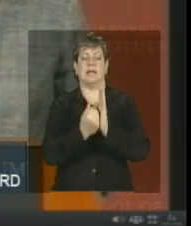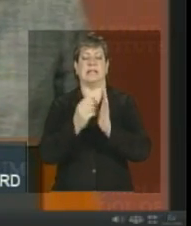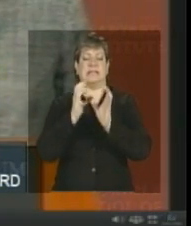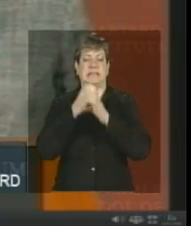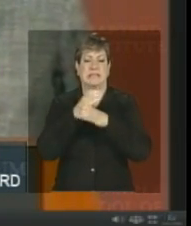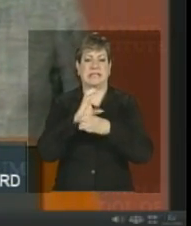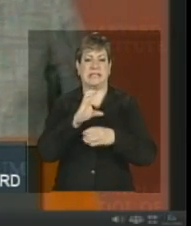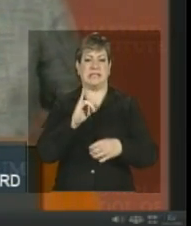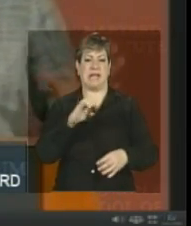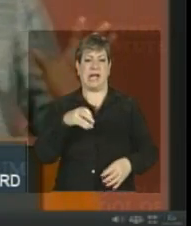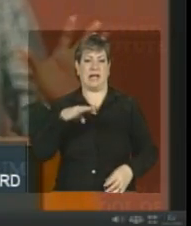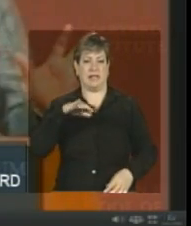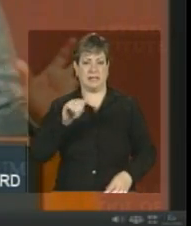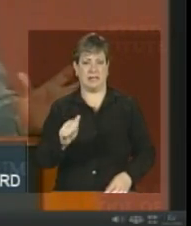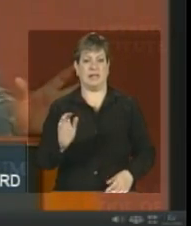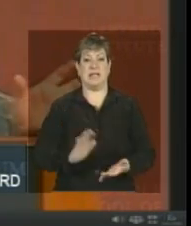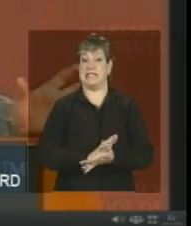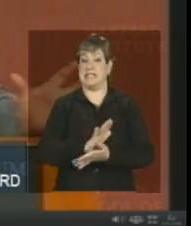e assegurar